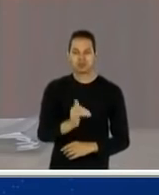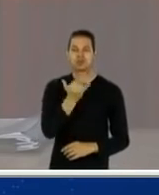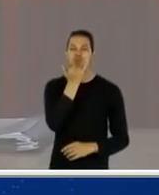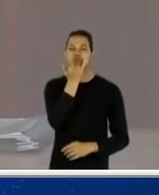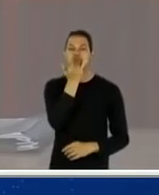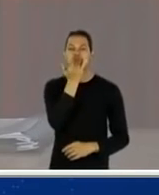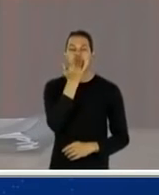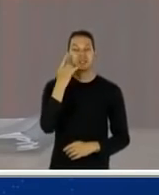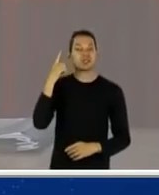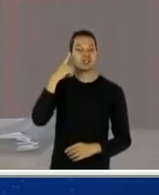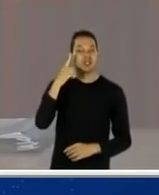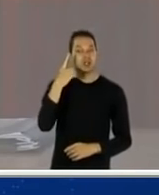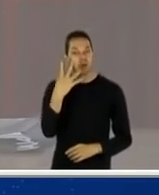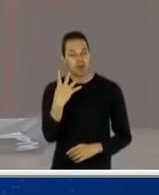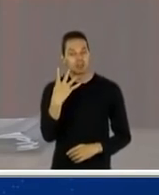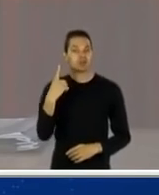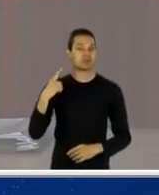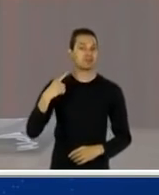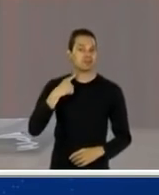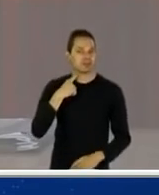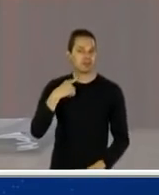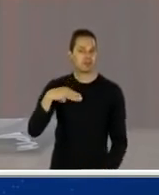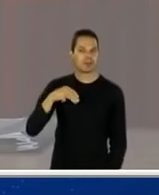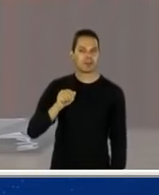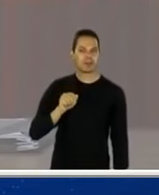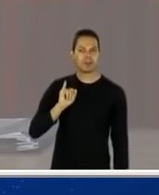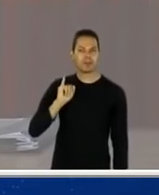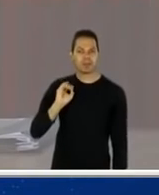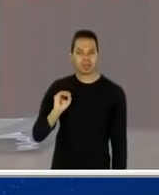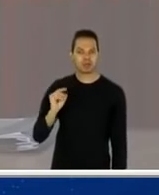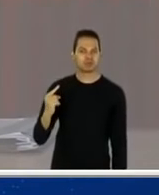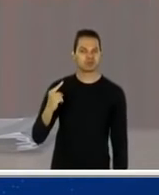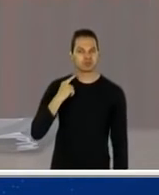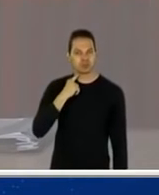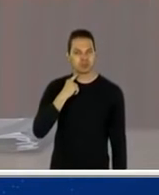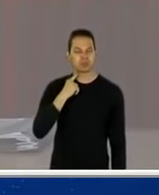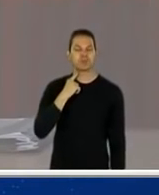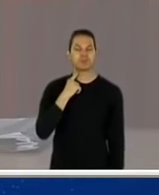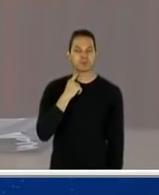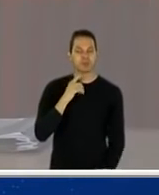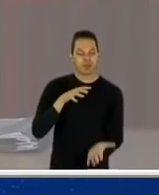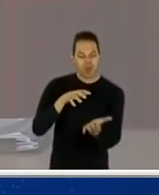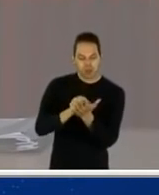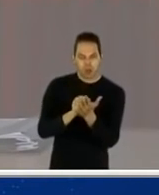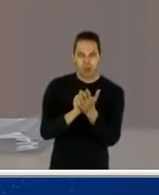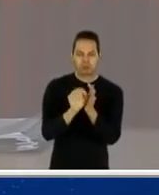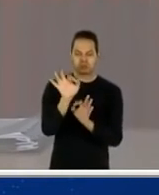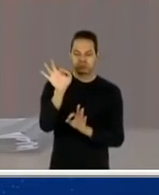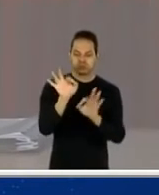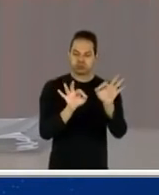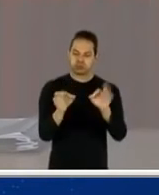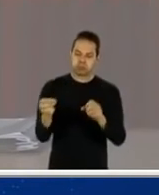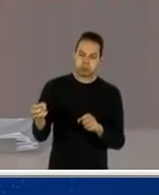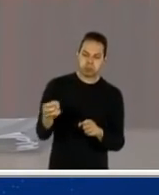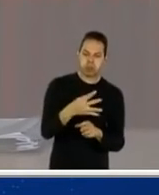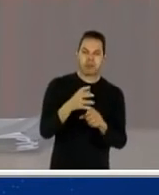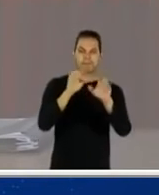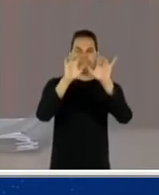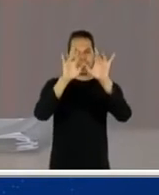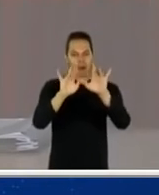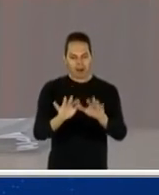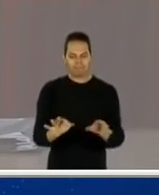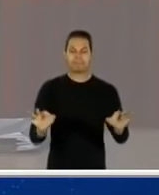proposições ao processo TSE recebeu isso o recebeu para dizer que não tem apreciação